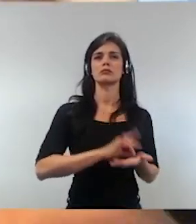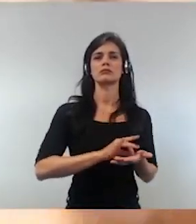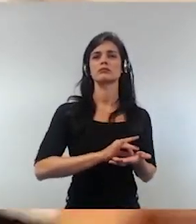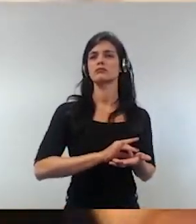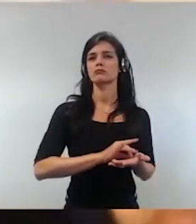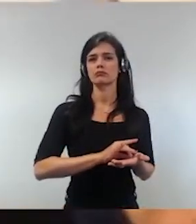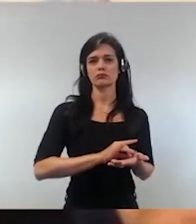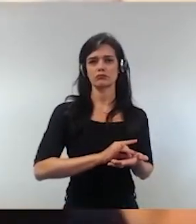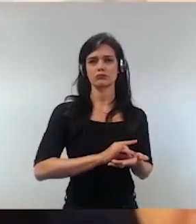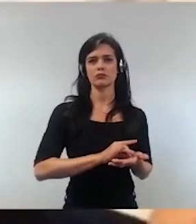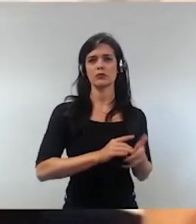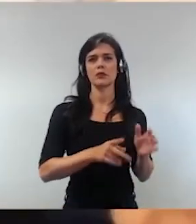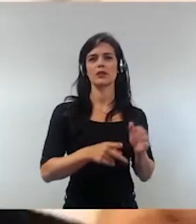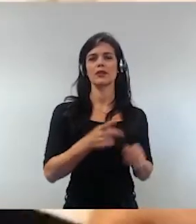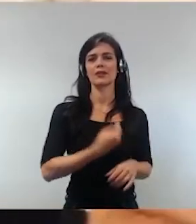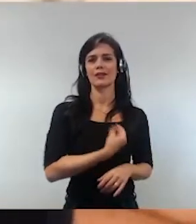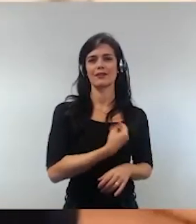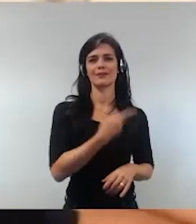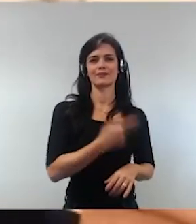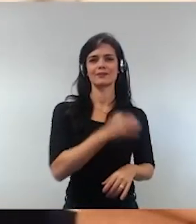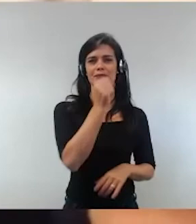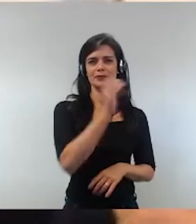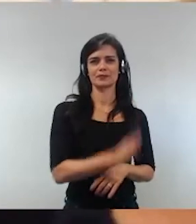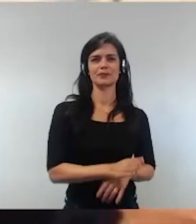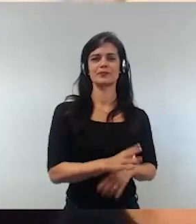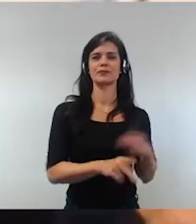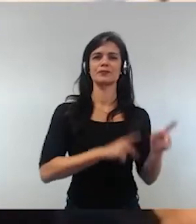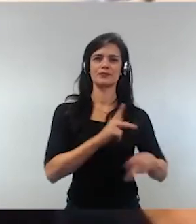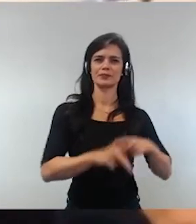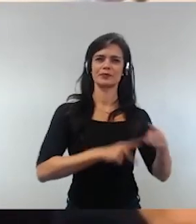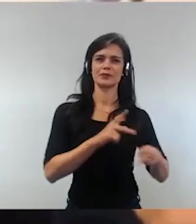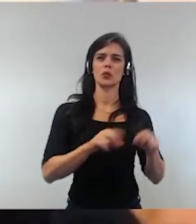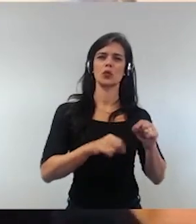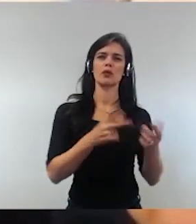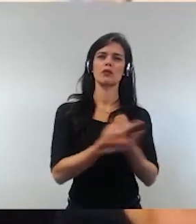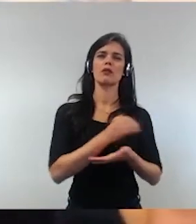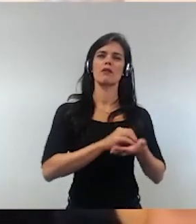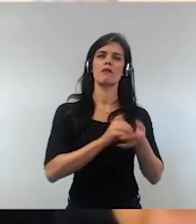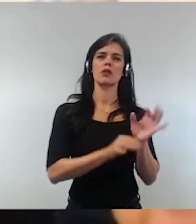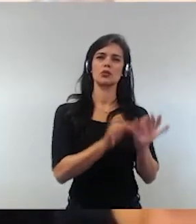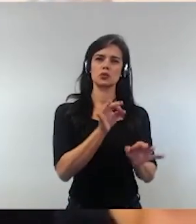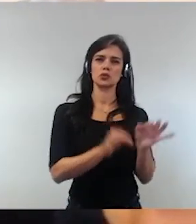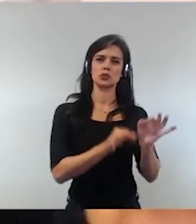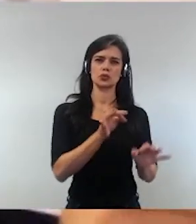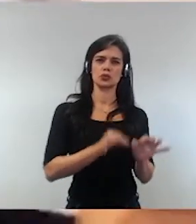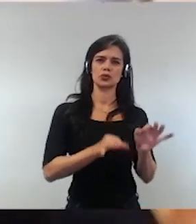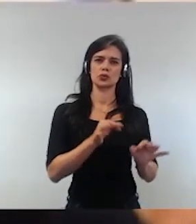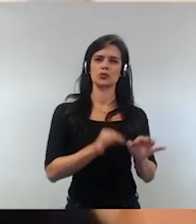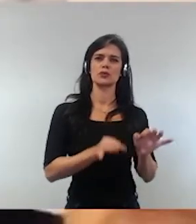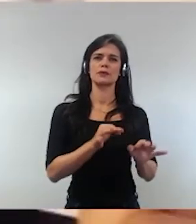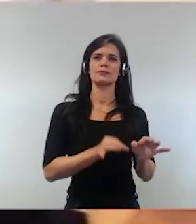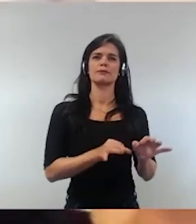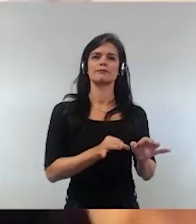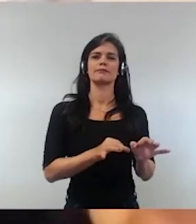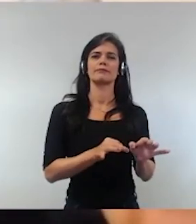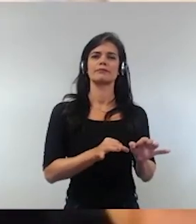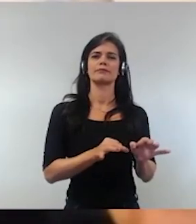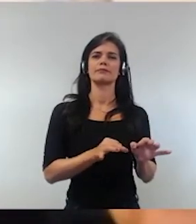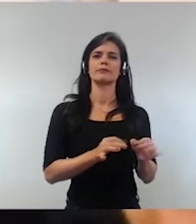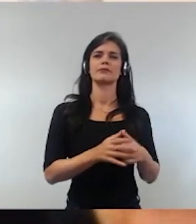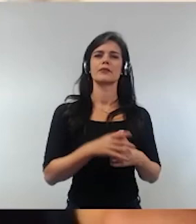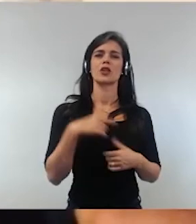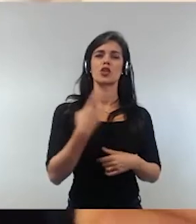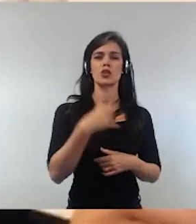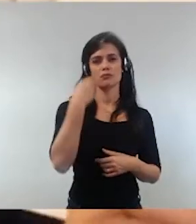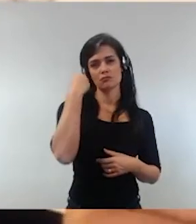da vida, né, do brasileiro, da maior parte dos brasileiros, das injustiças sociais que estão em volta dos brasileiros e que a